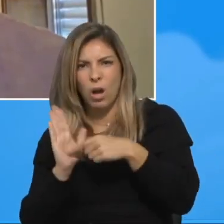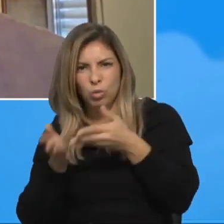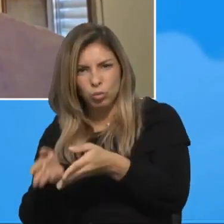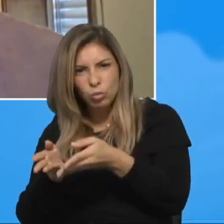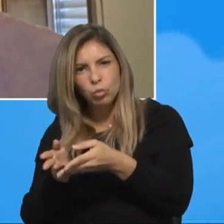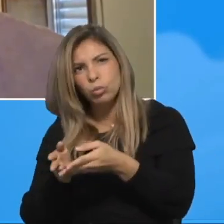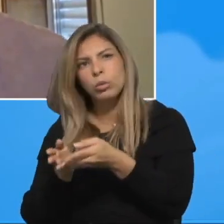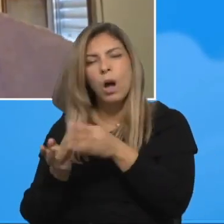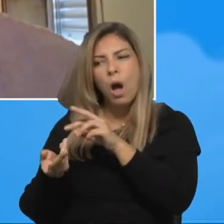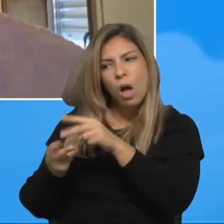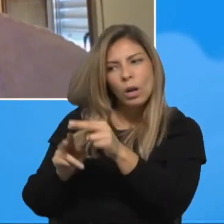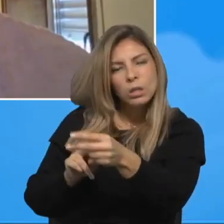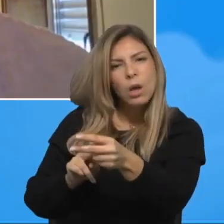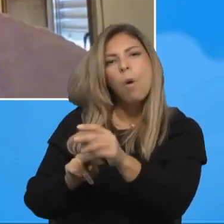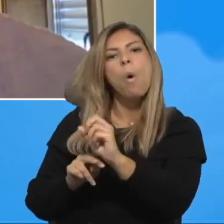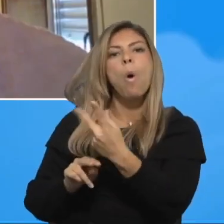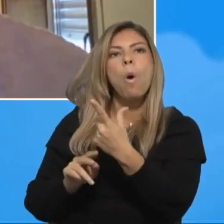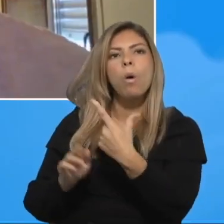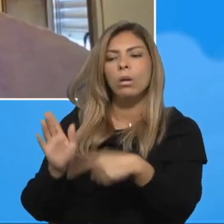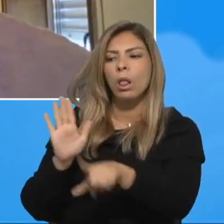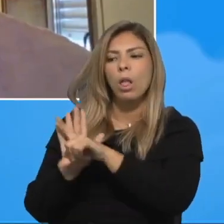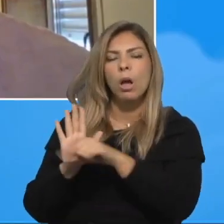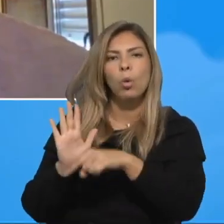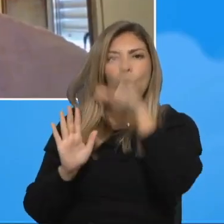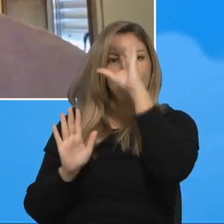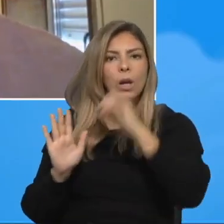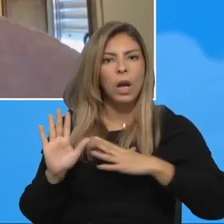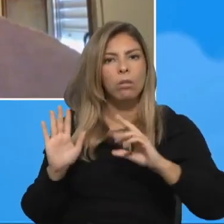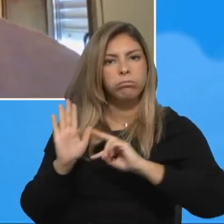a alterar ainda aquilo que é uma intenção do Governo?